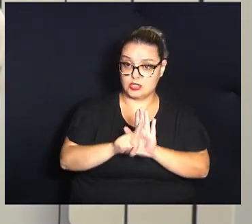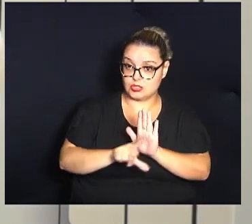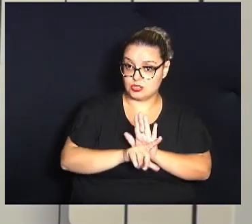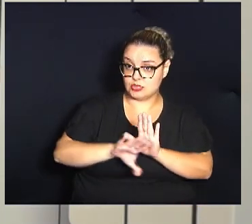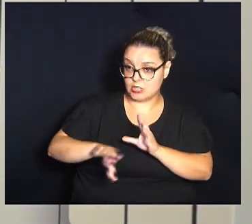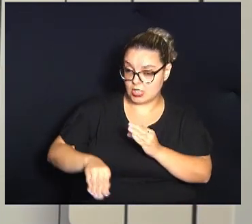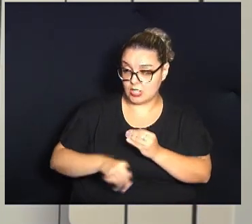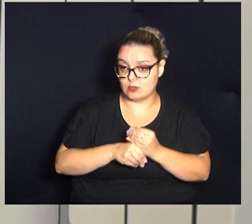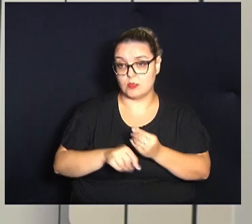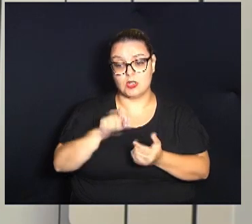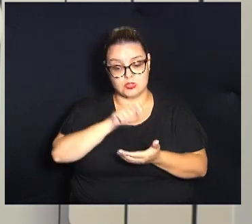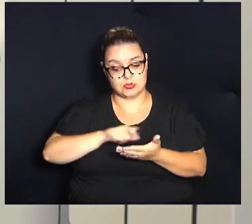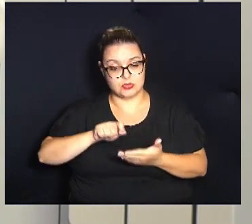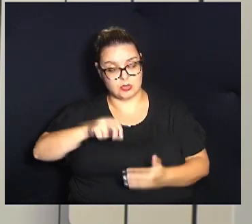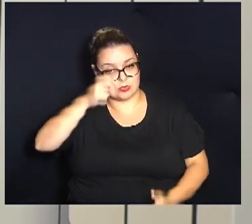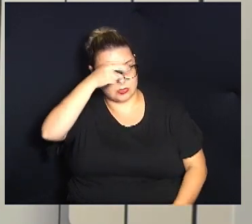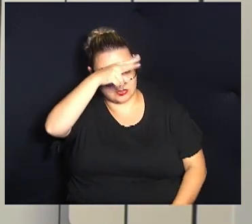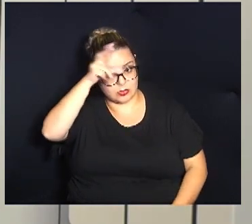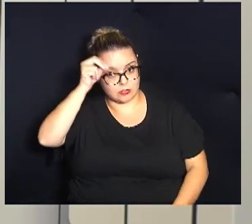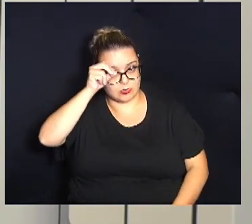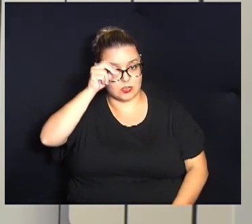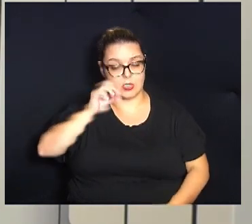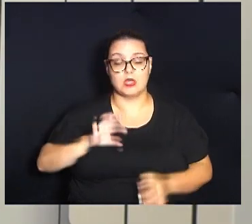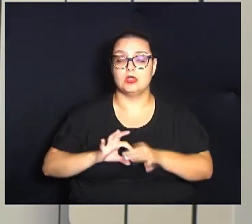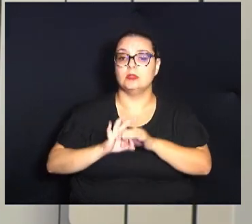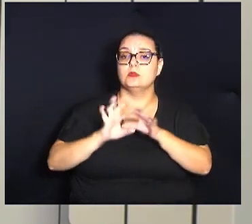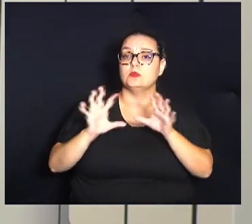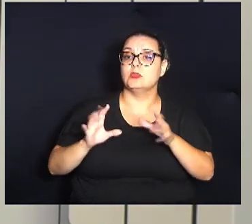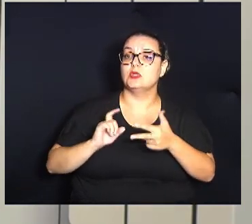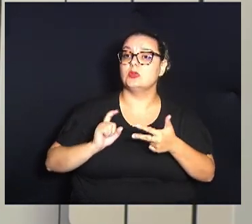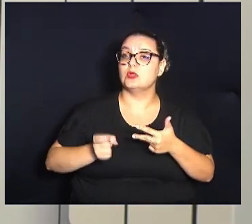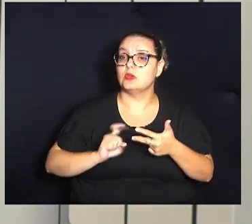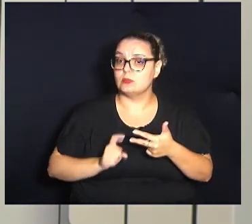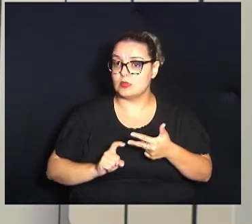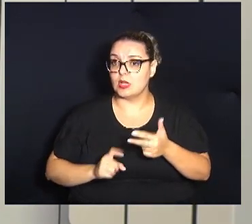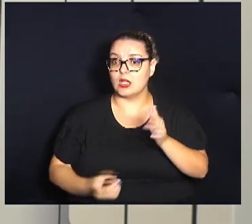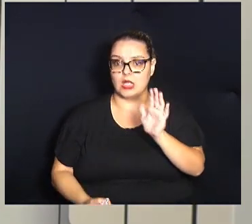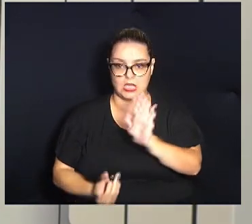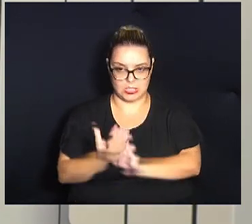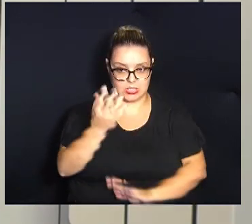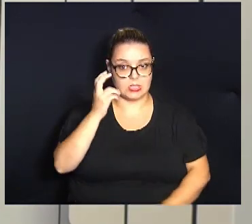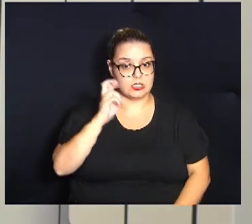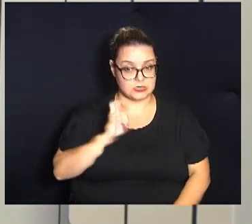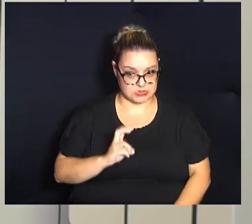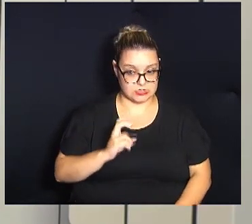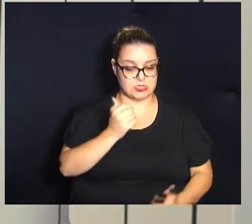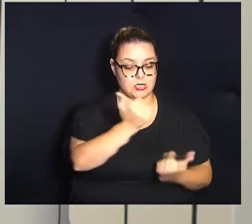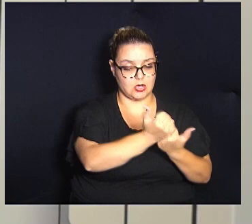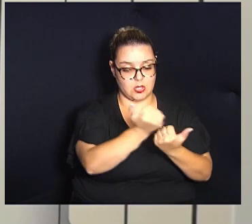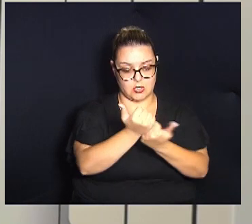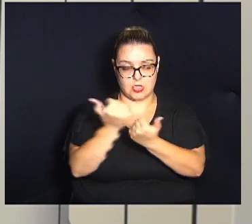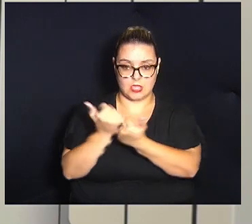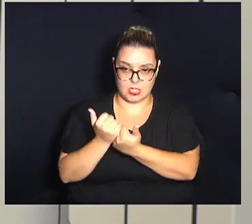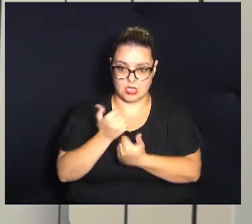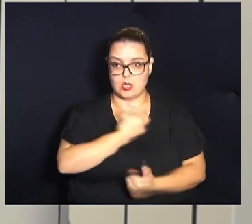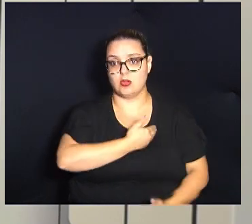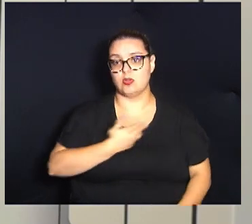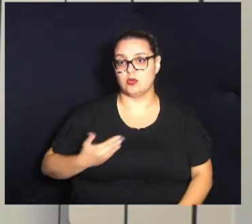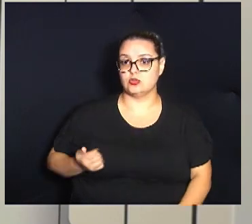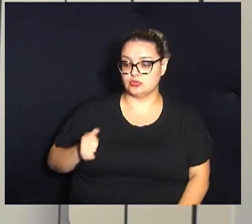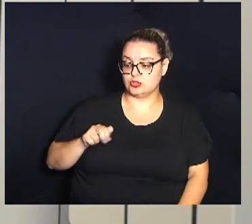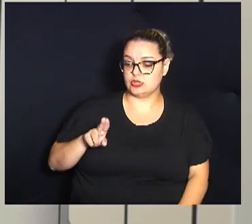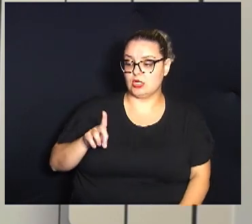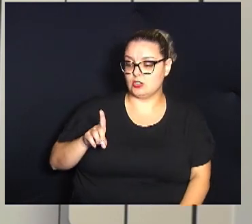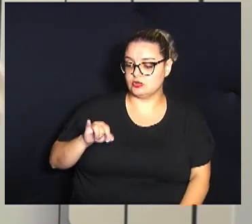de autoria do prefeito que autoriza o executivo a criar 5 cargos públicos de auditor de